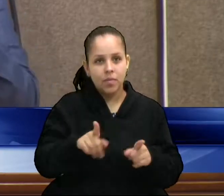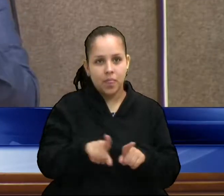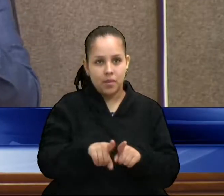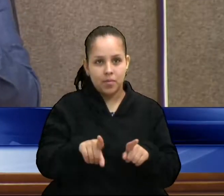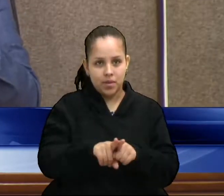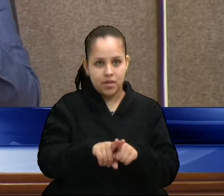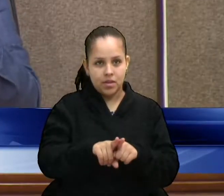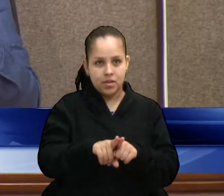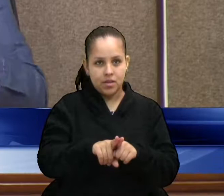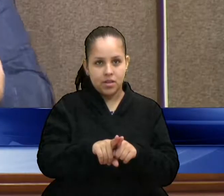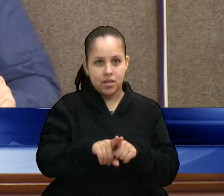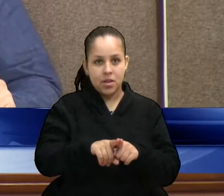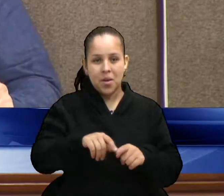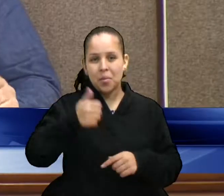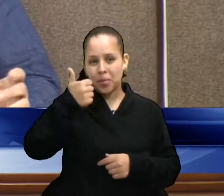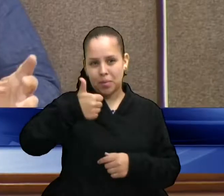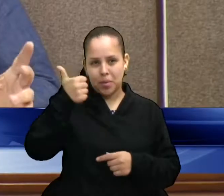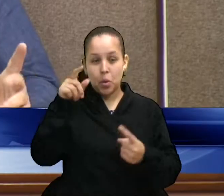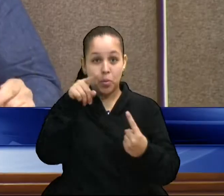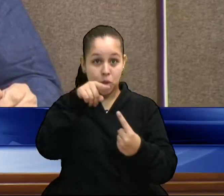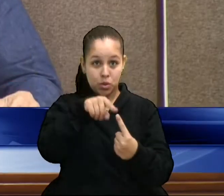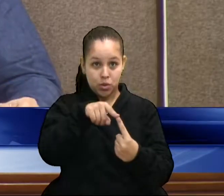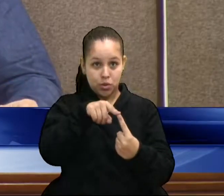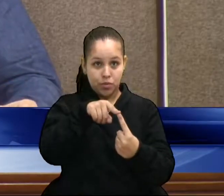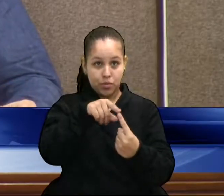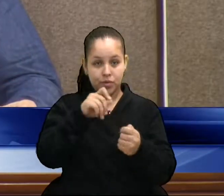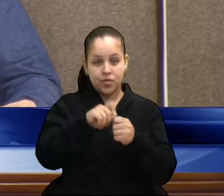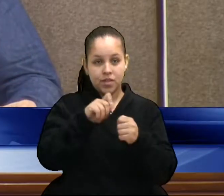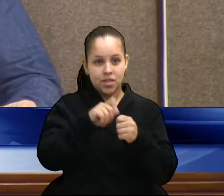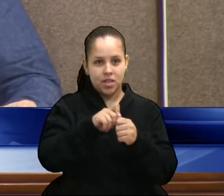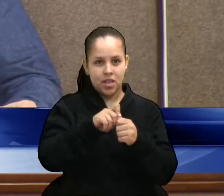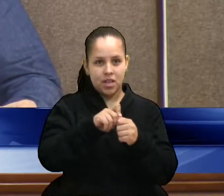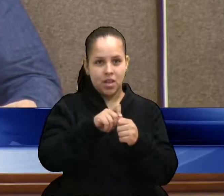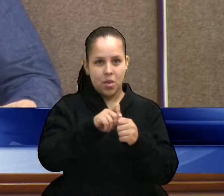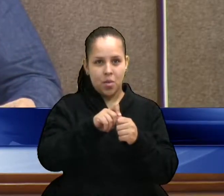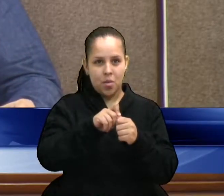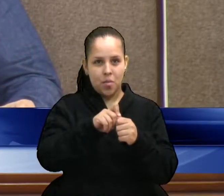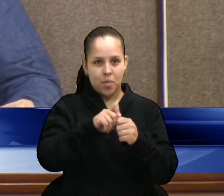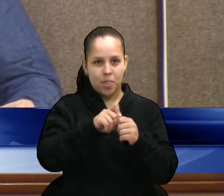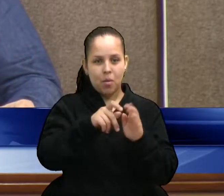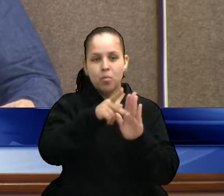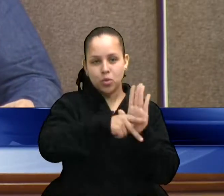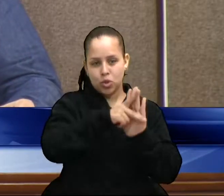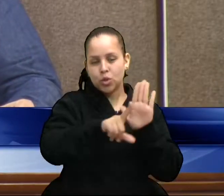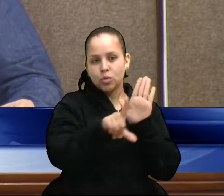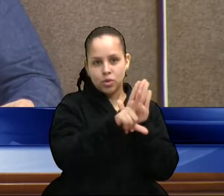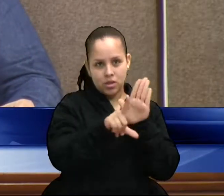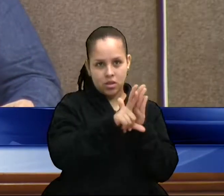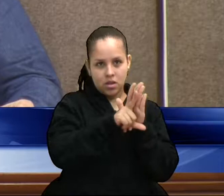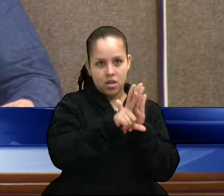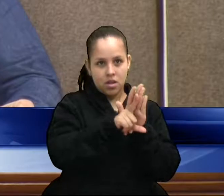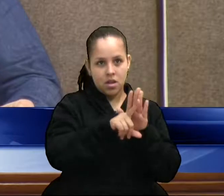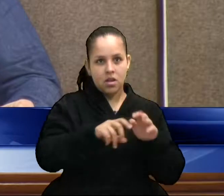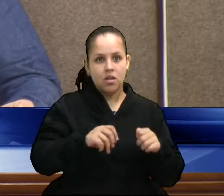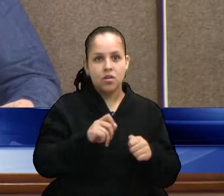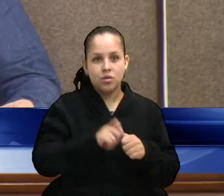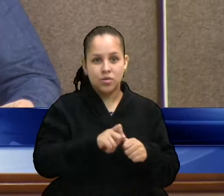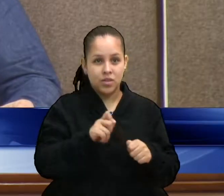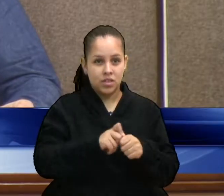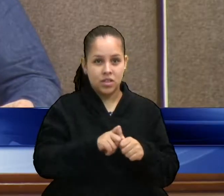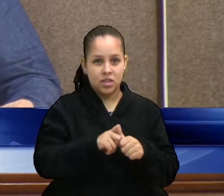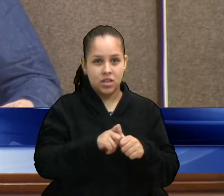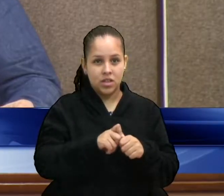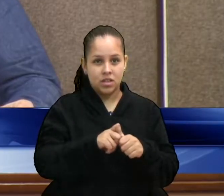metas a ser cumprida por esse novo projeto de lei é uma forma de tornar o